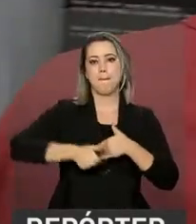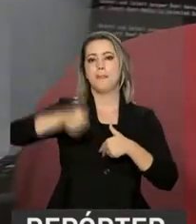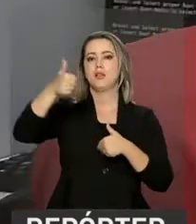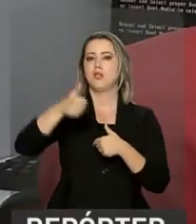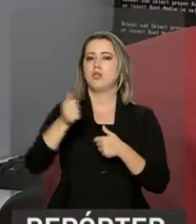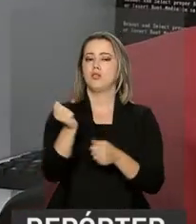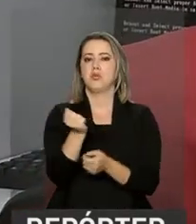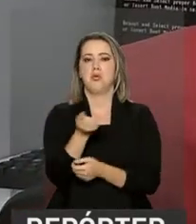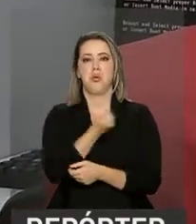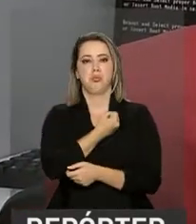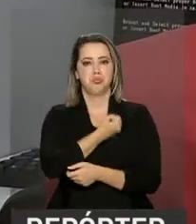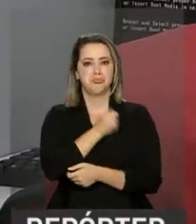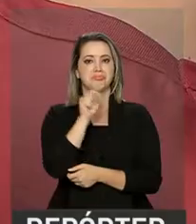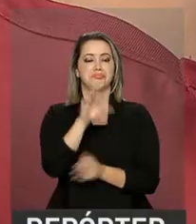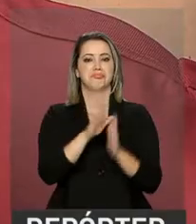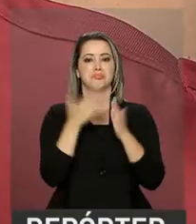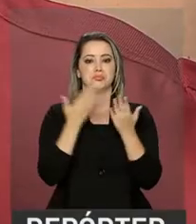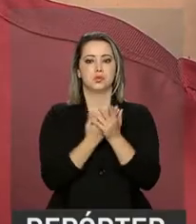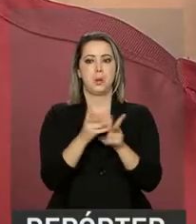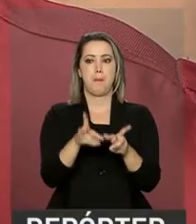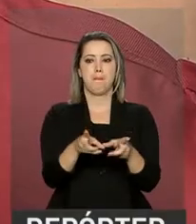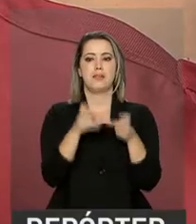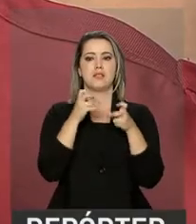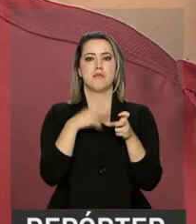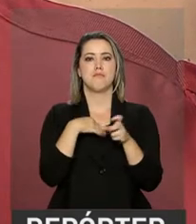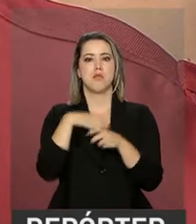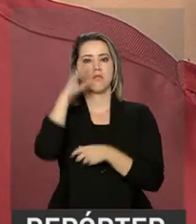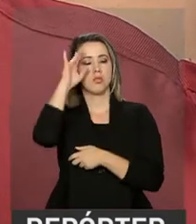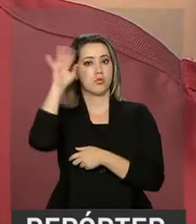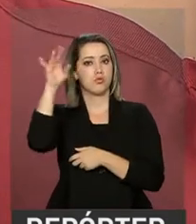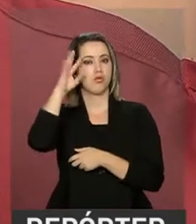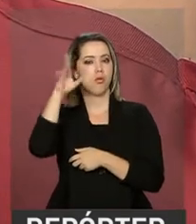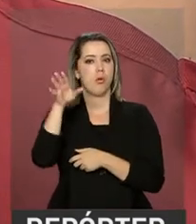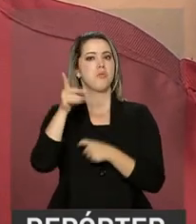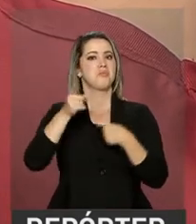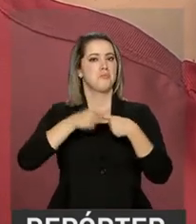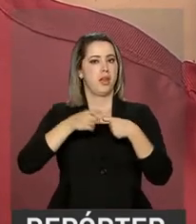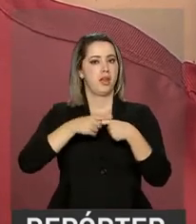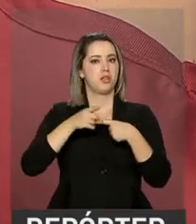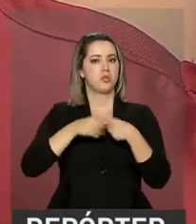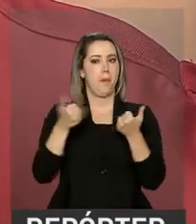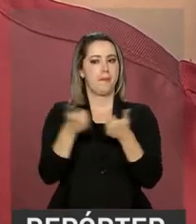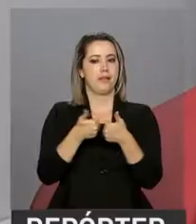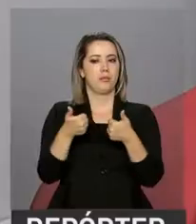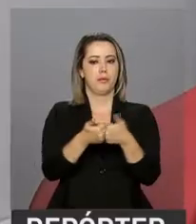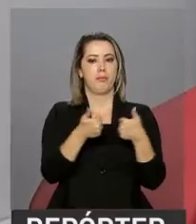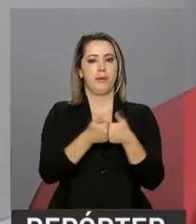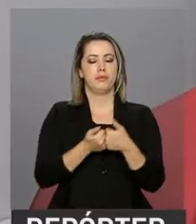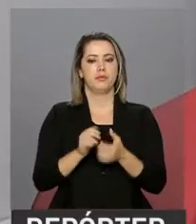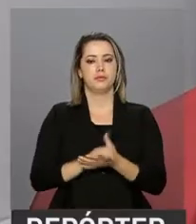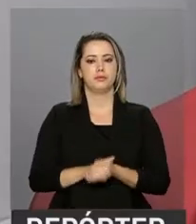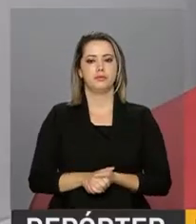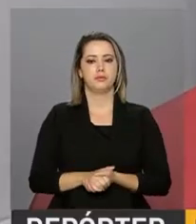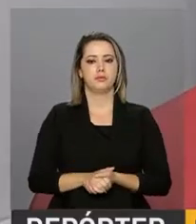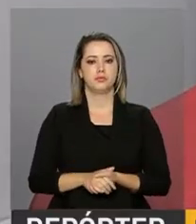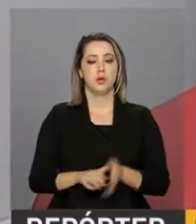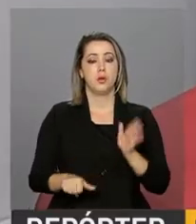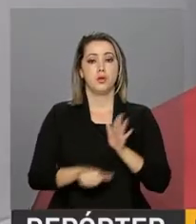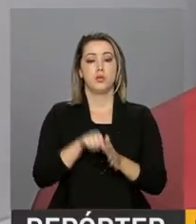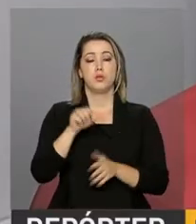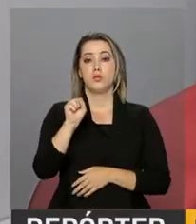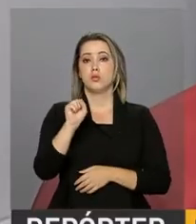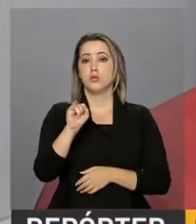escola nesse momento ele percebeu que o sonho de ser médico estava cada vez mais perto no primeiro sisu